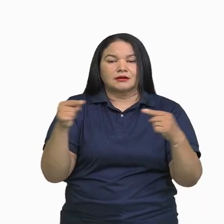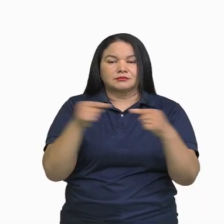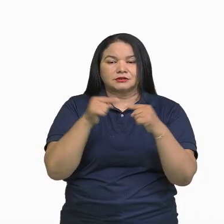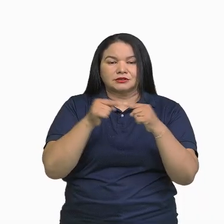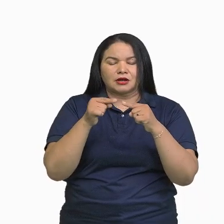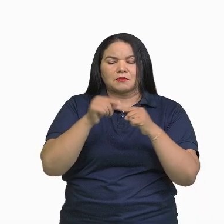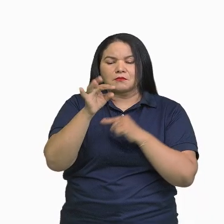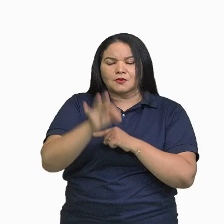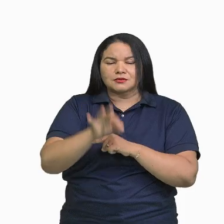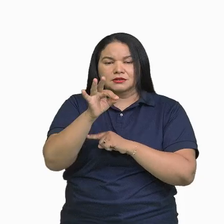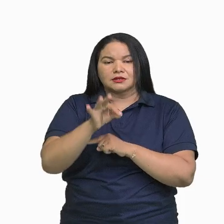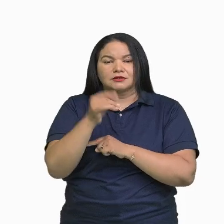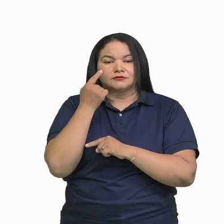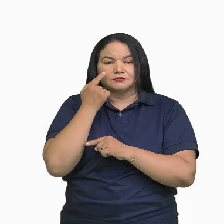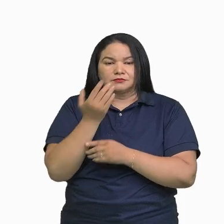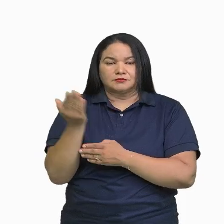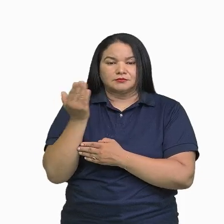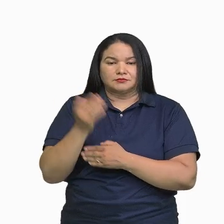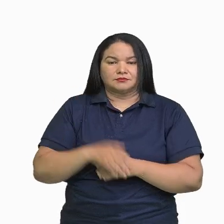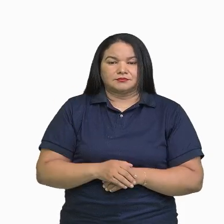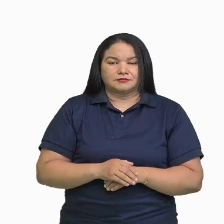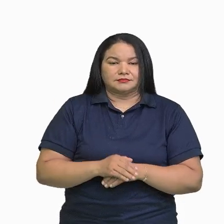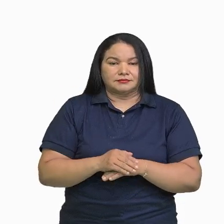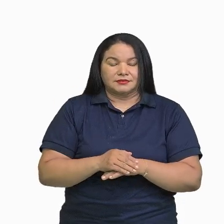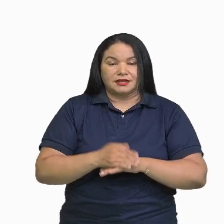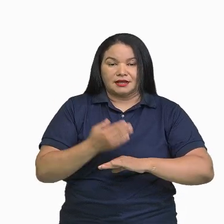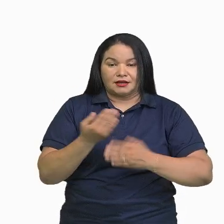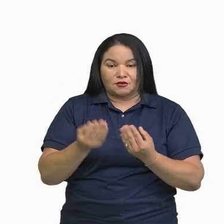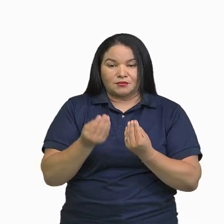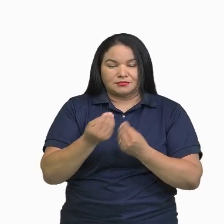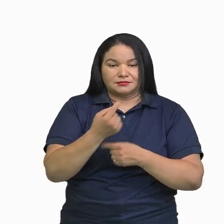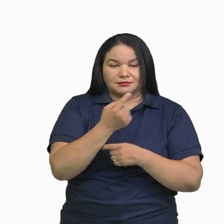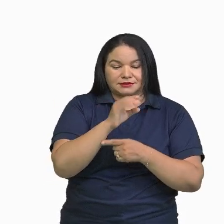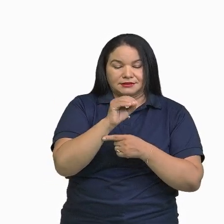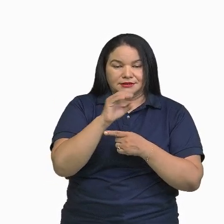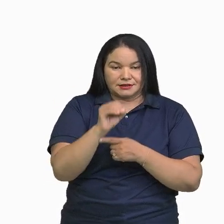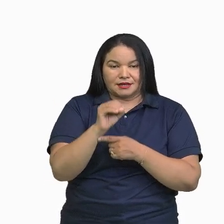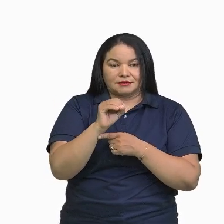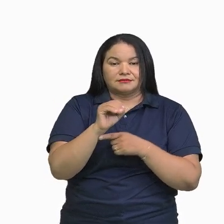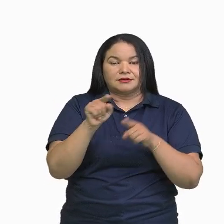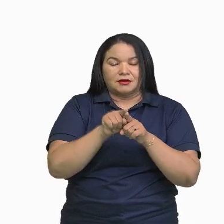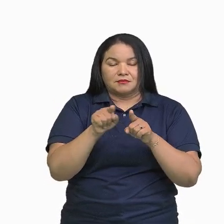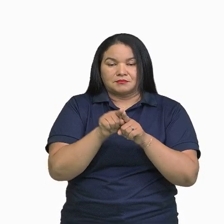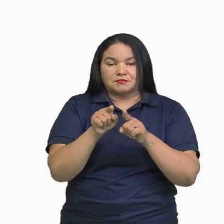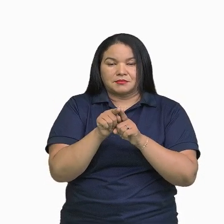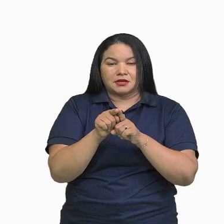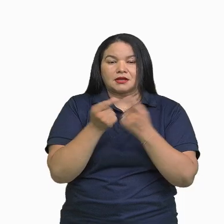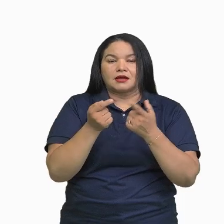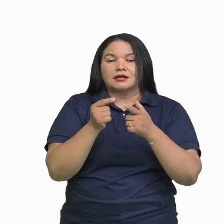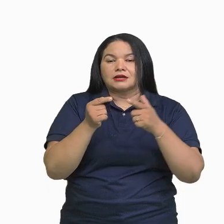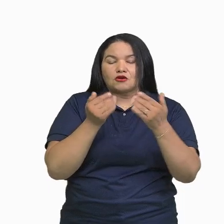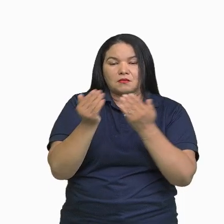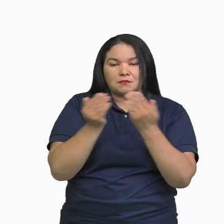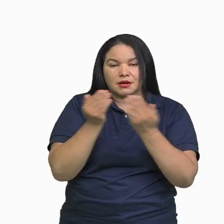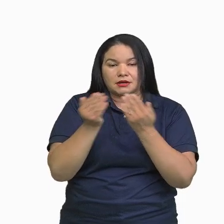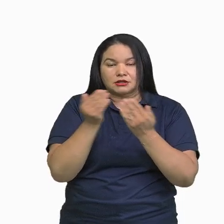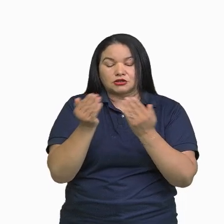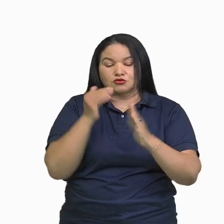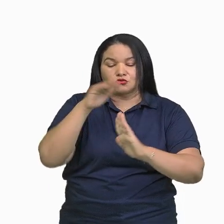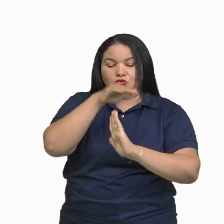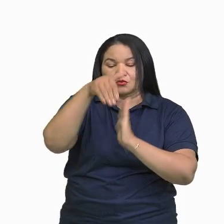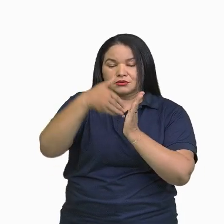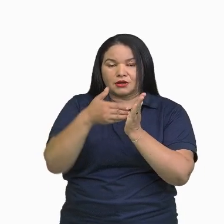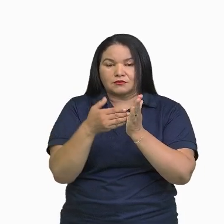tá? Olha, fala, porcentagem é uma maneira de falar de uma parte de 100, é um jeito de medir comparando sempre com um total de